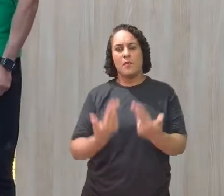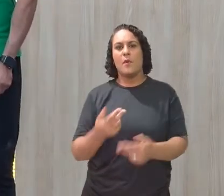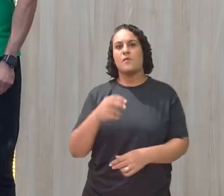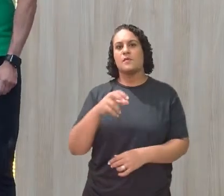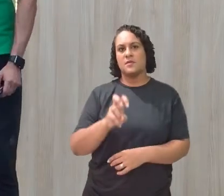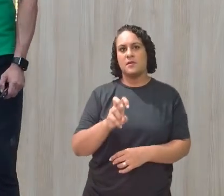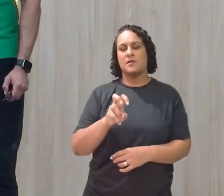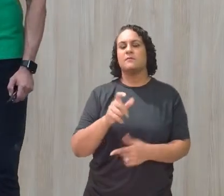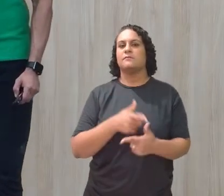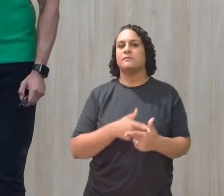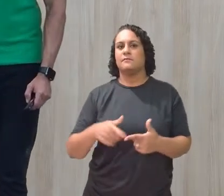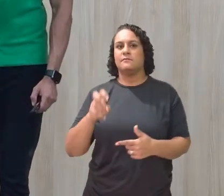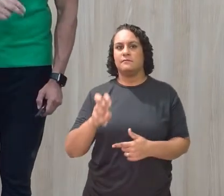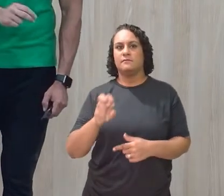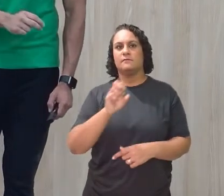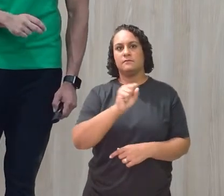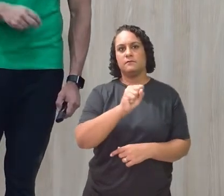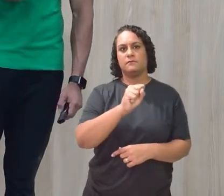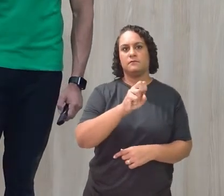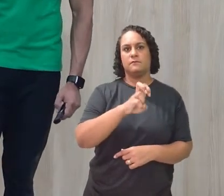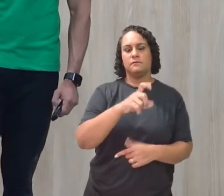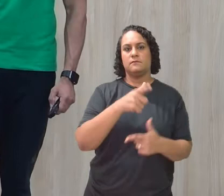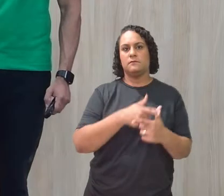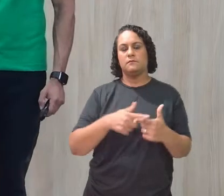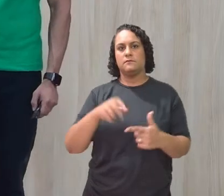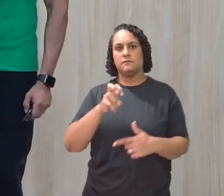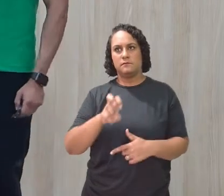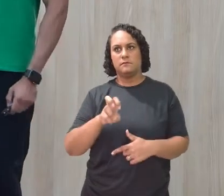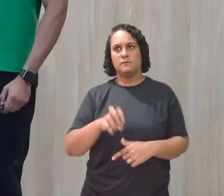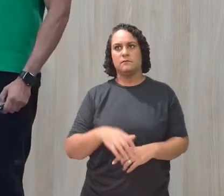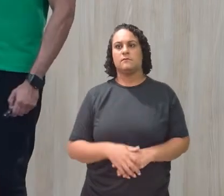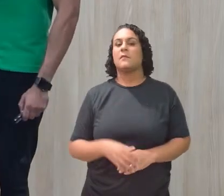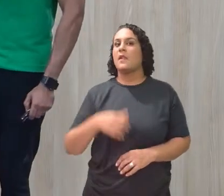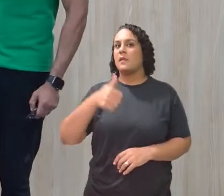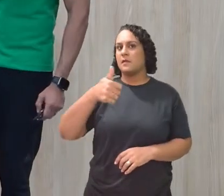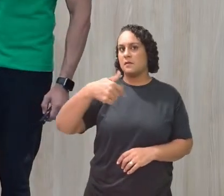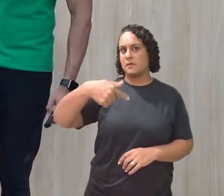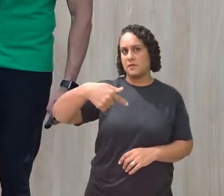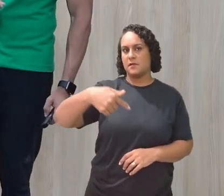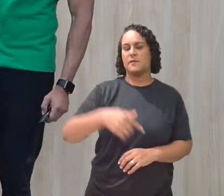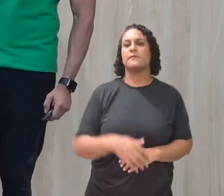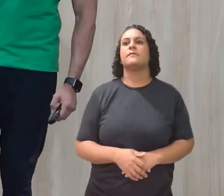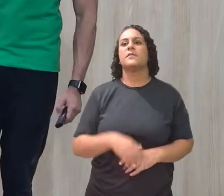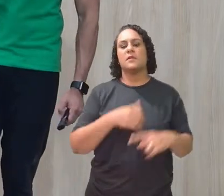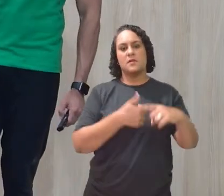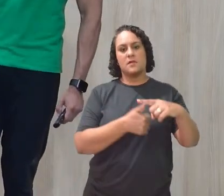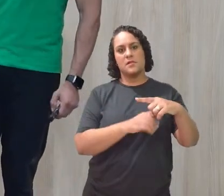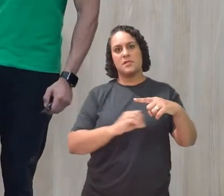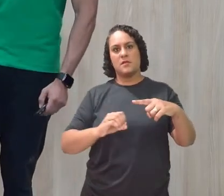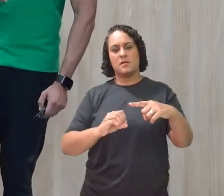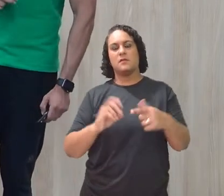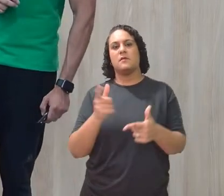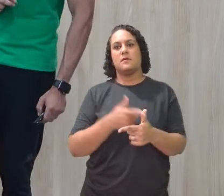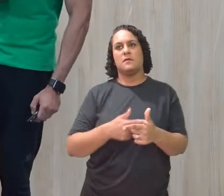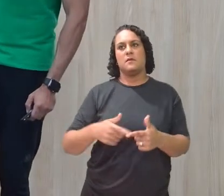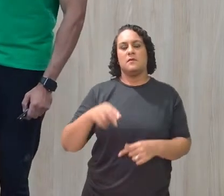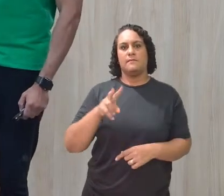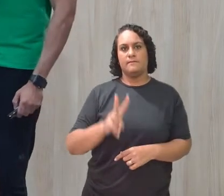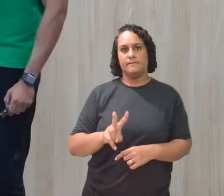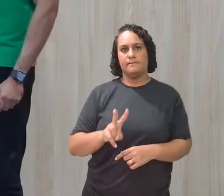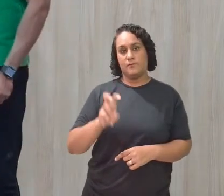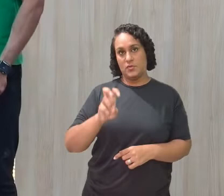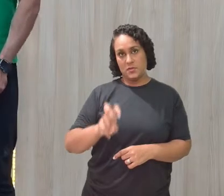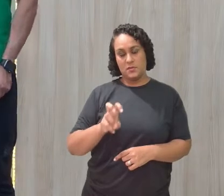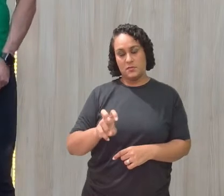5. Então, 85 dividido por 5 dá igual a 17 e 100 dividido